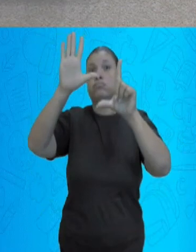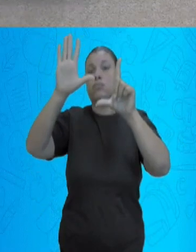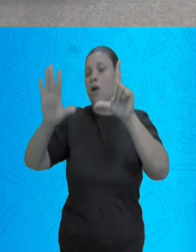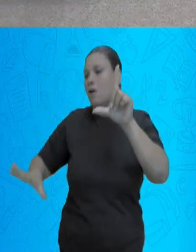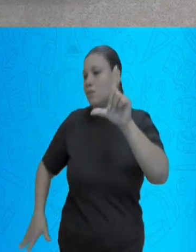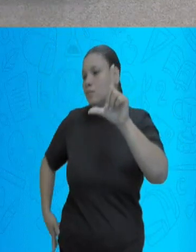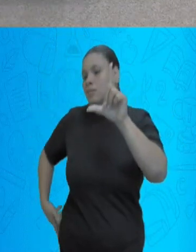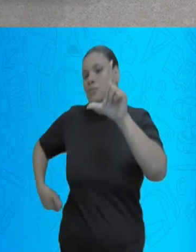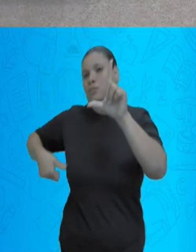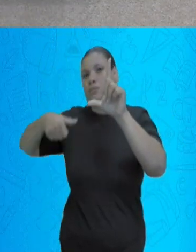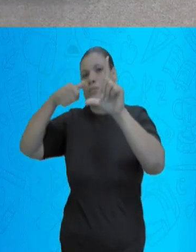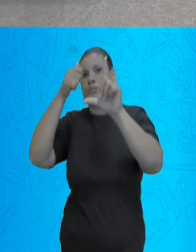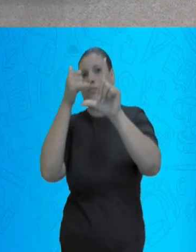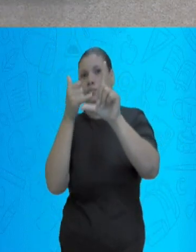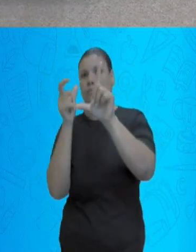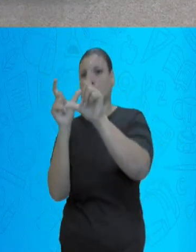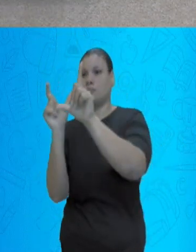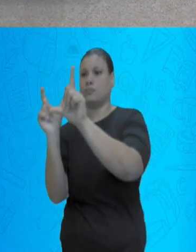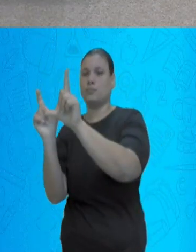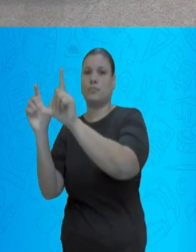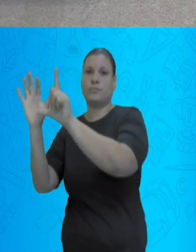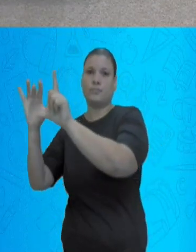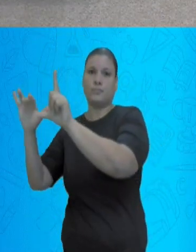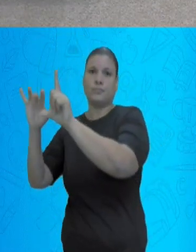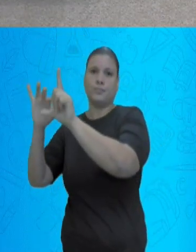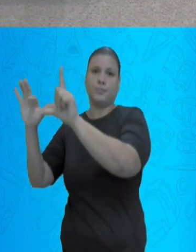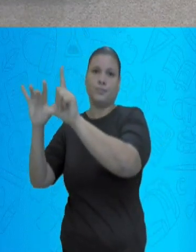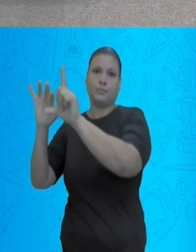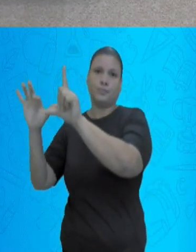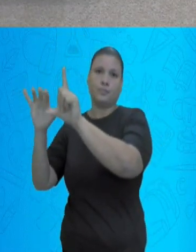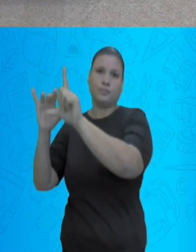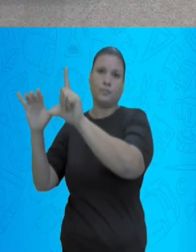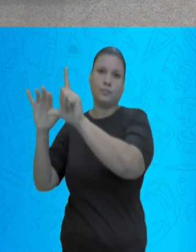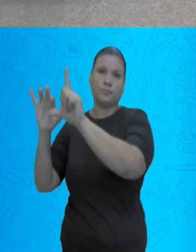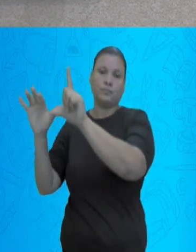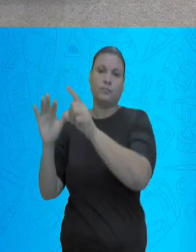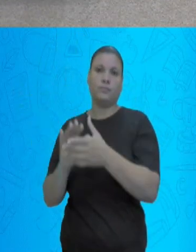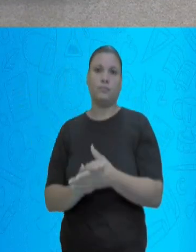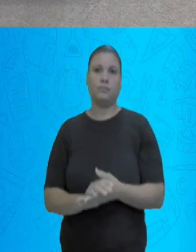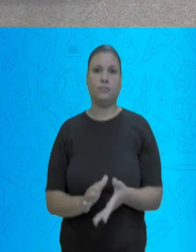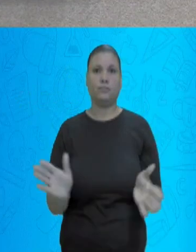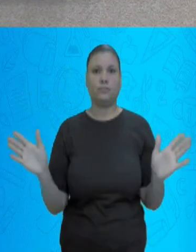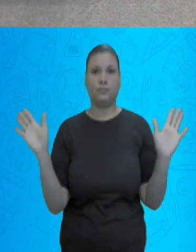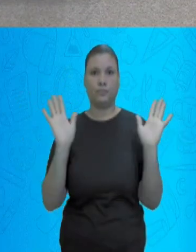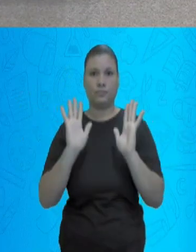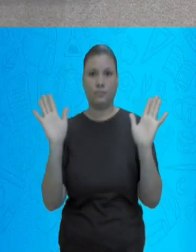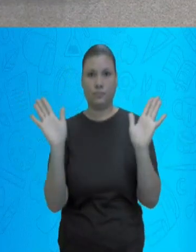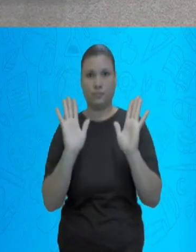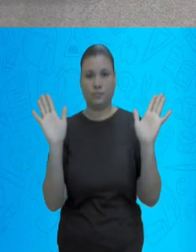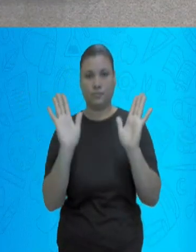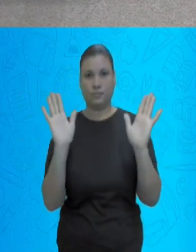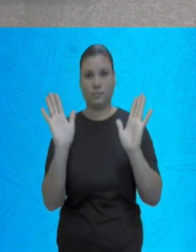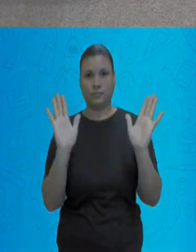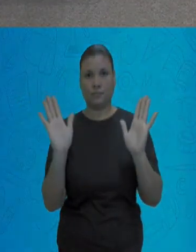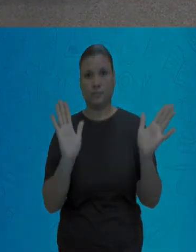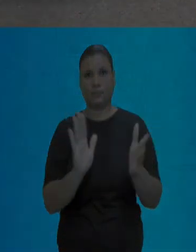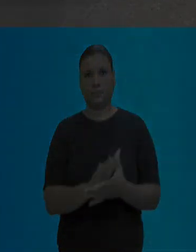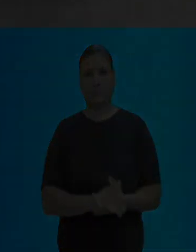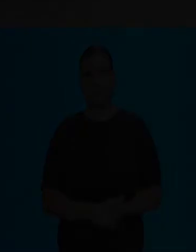SMEDGV, basta apontar a câmera do seu celular na imagem que aparece no cantinho da tela. Até a próxima. Tchau!